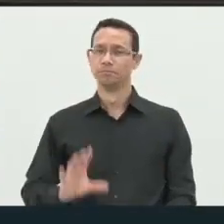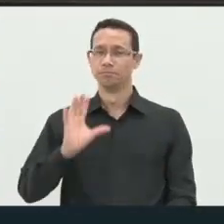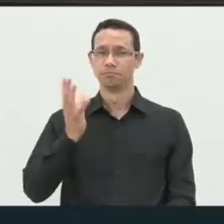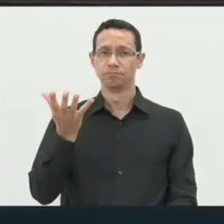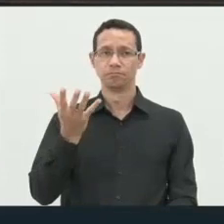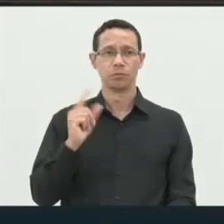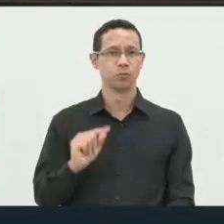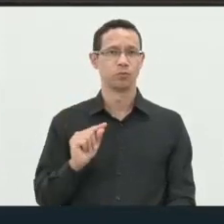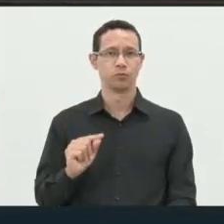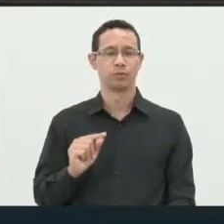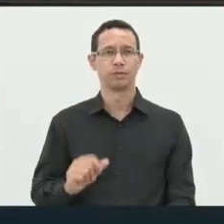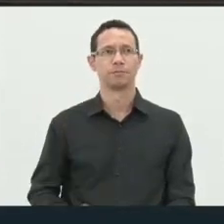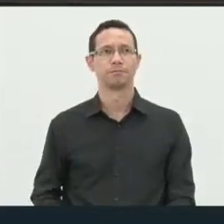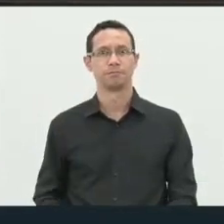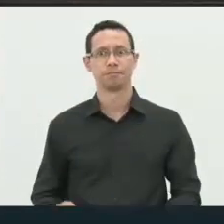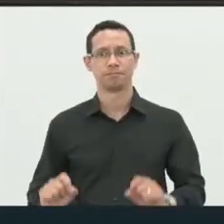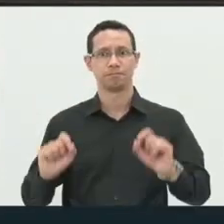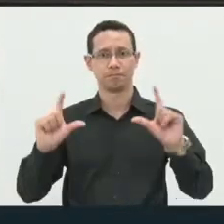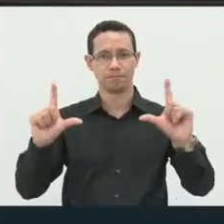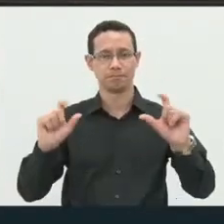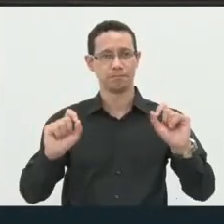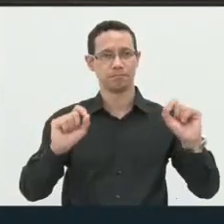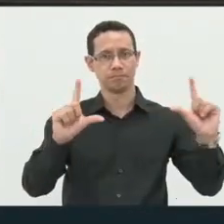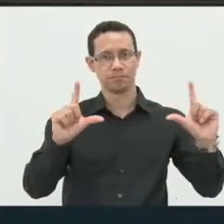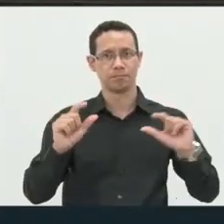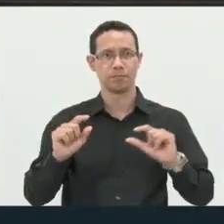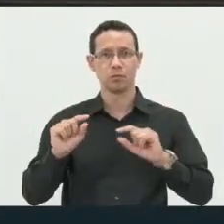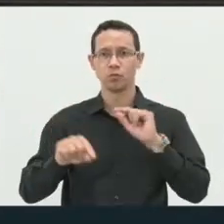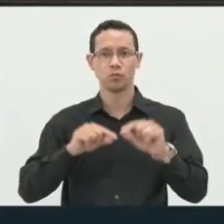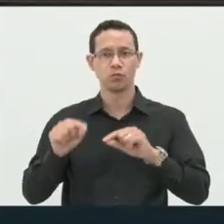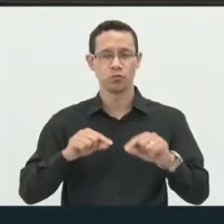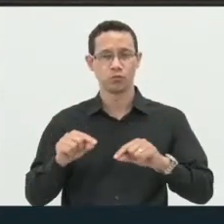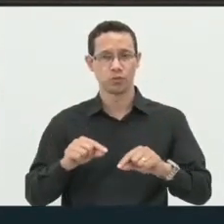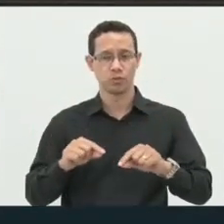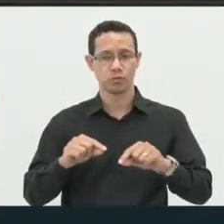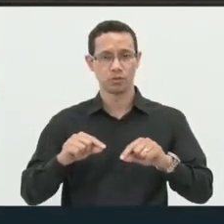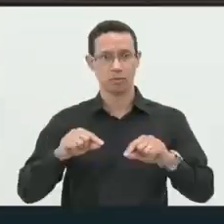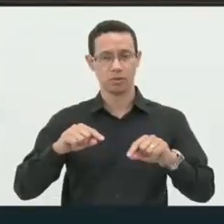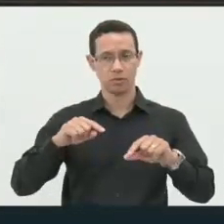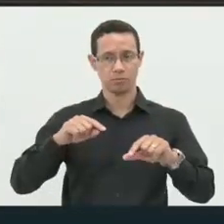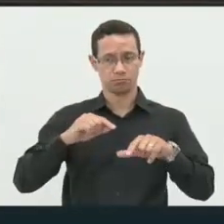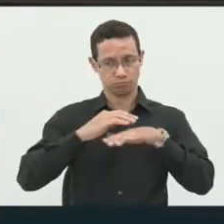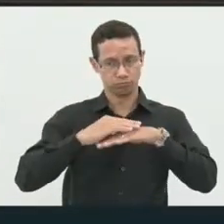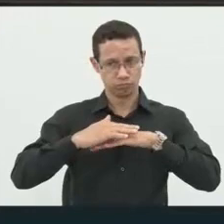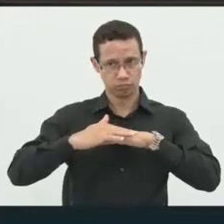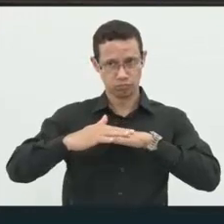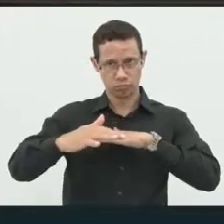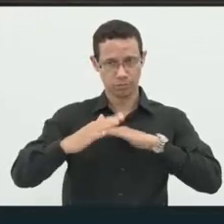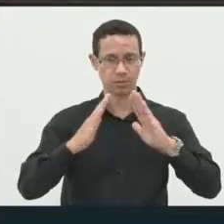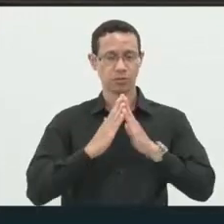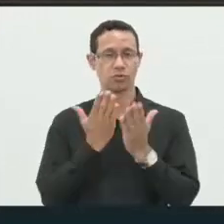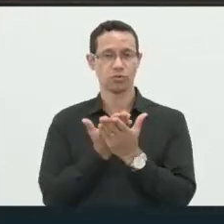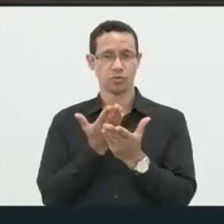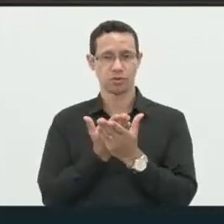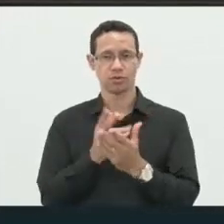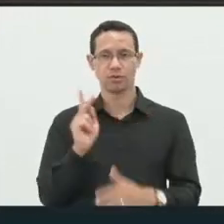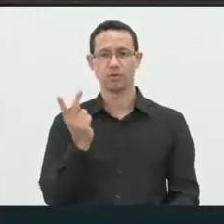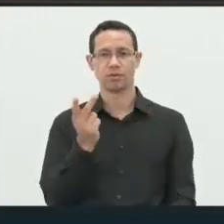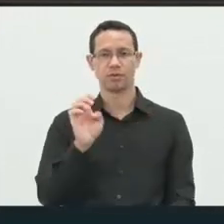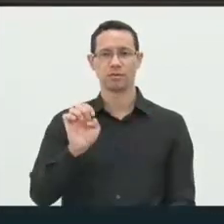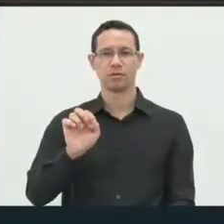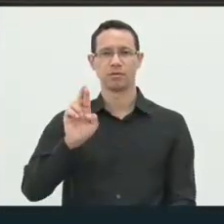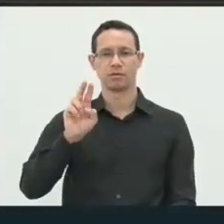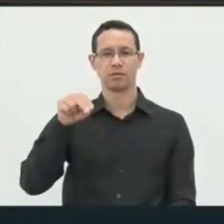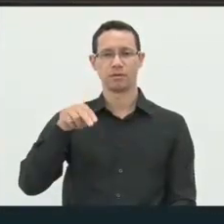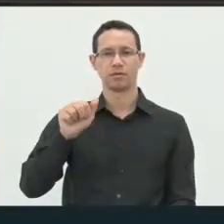a sinalização de solo dos colégios Ernani Furini e Mode